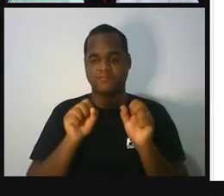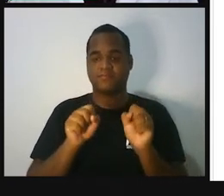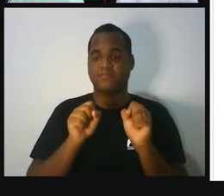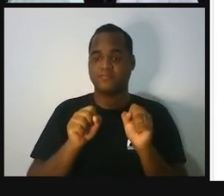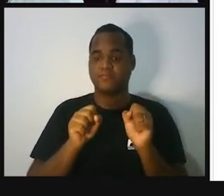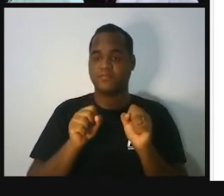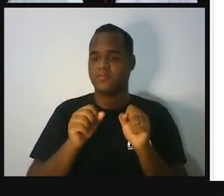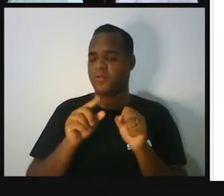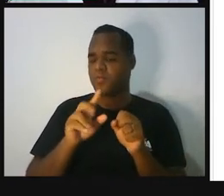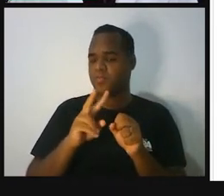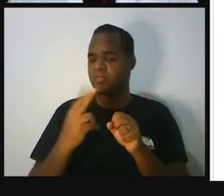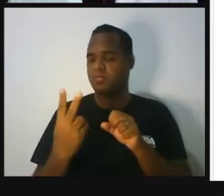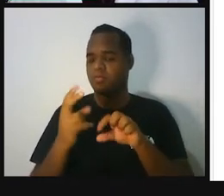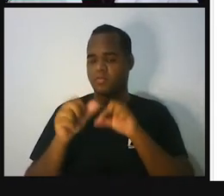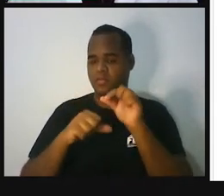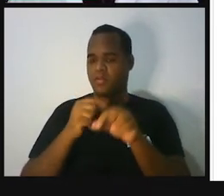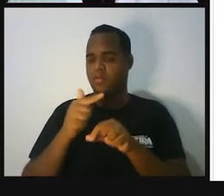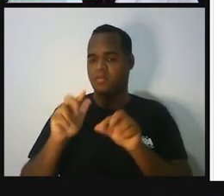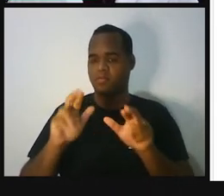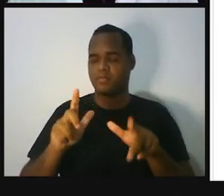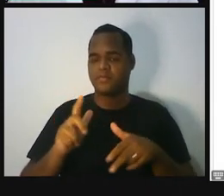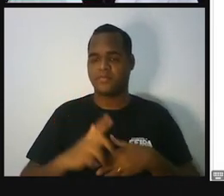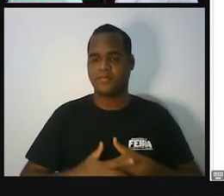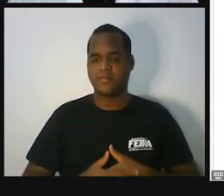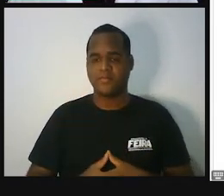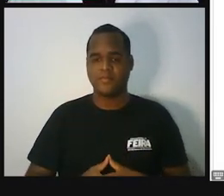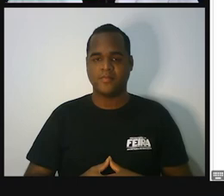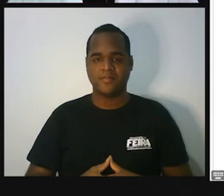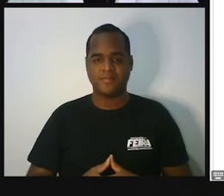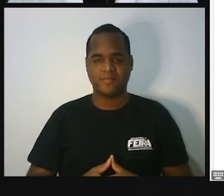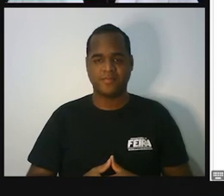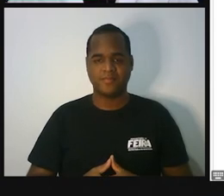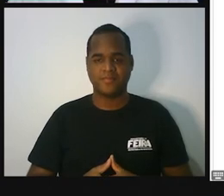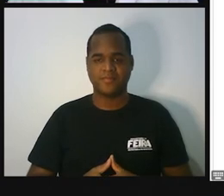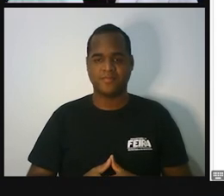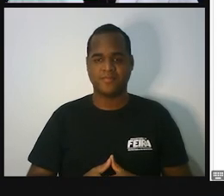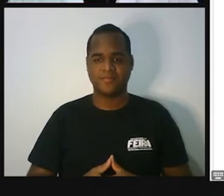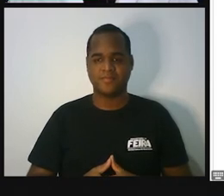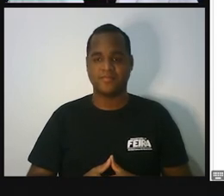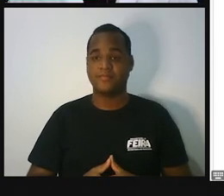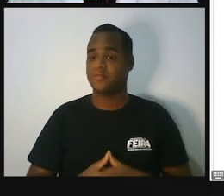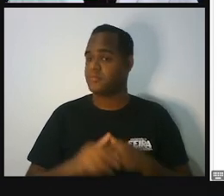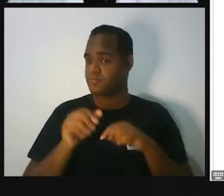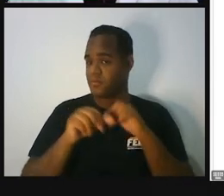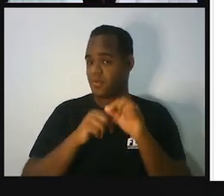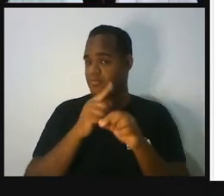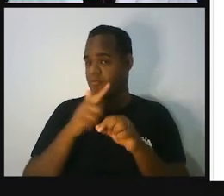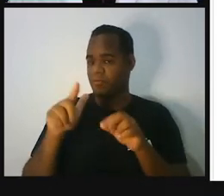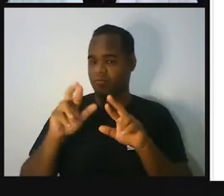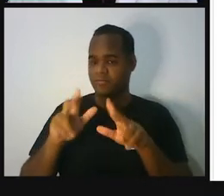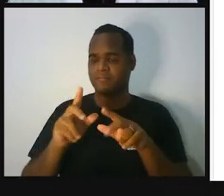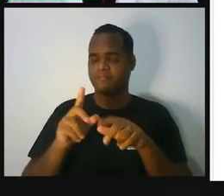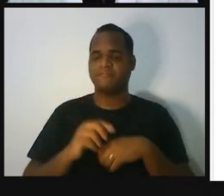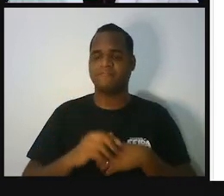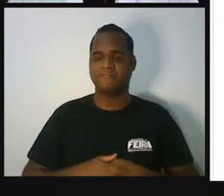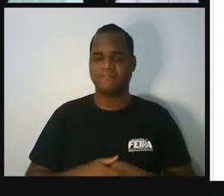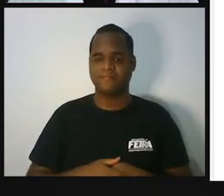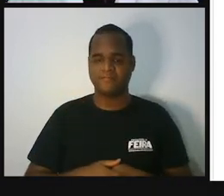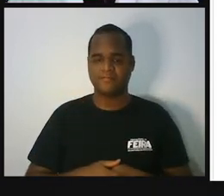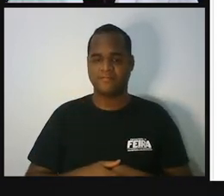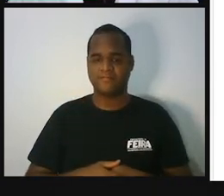construir com o Largo com eu vou construir no sentido horário